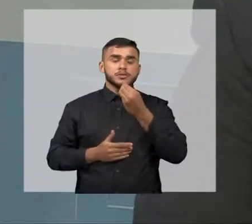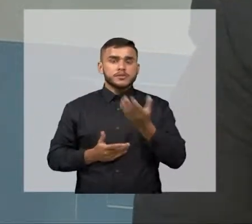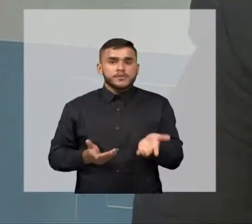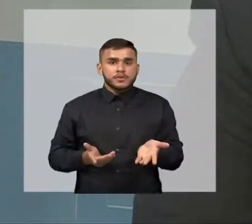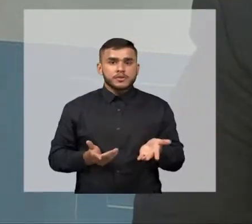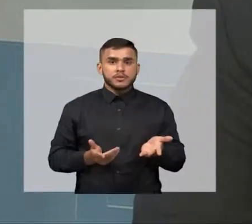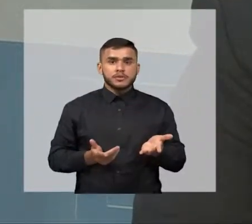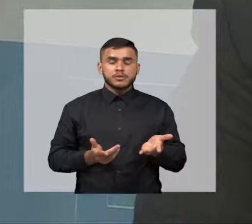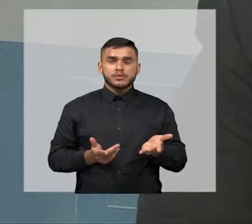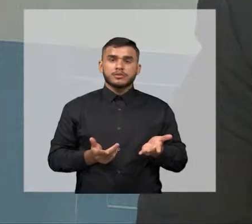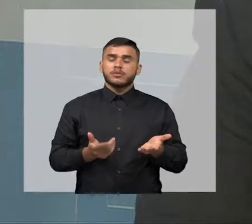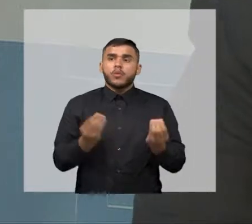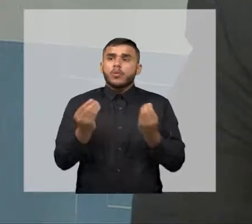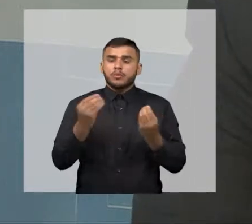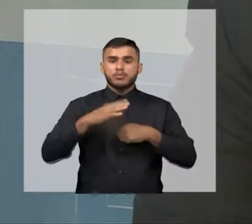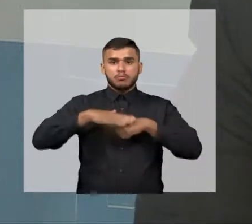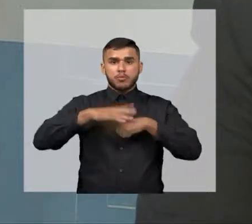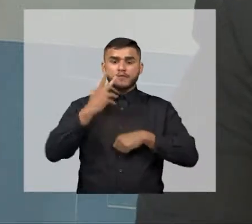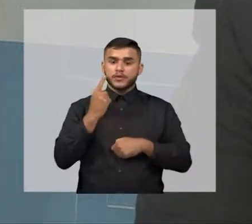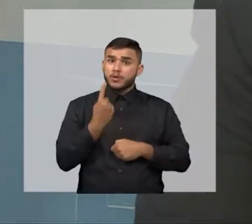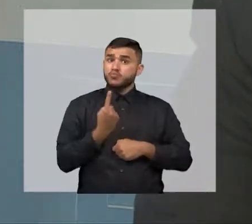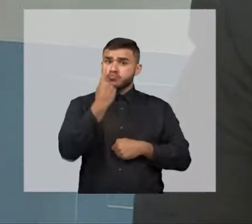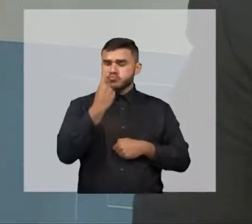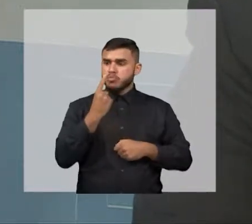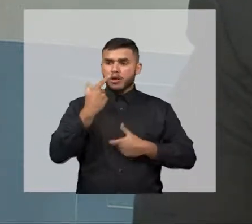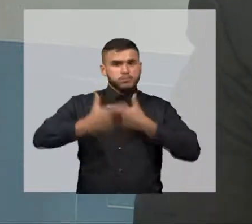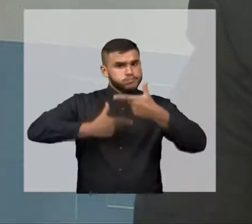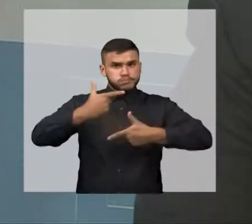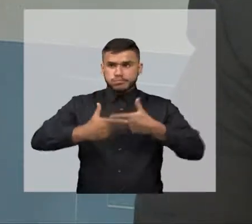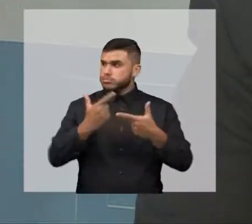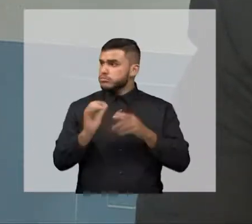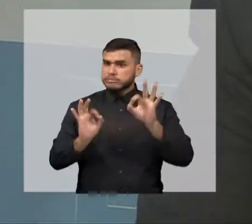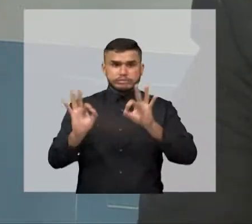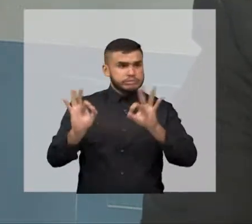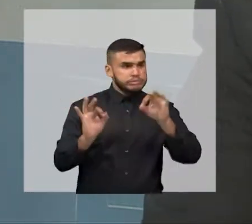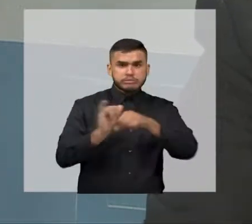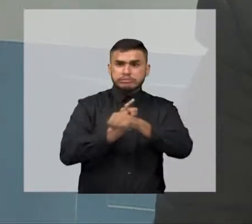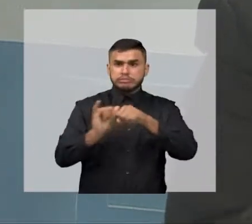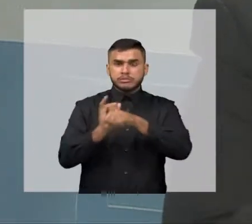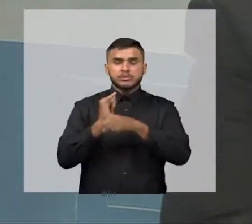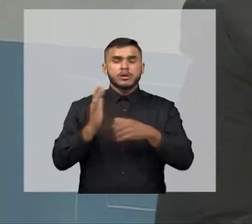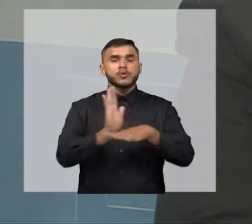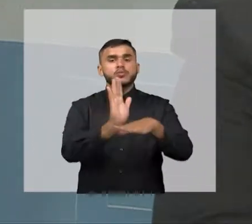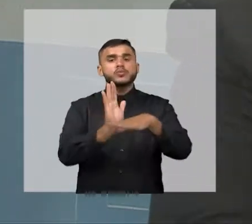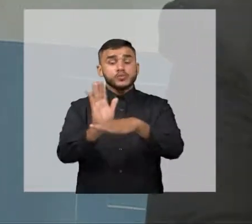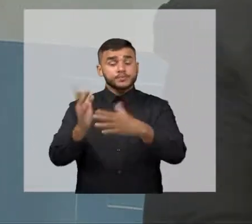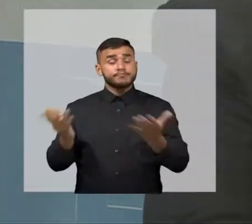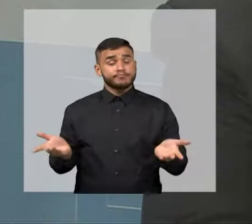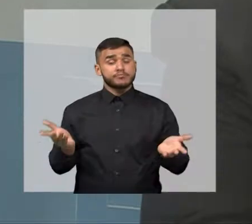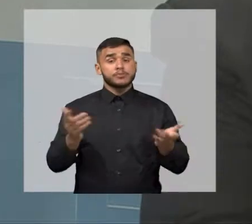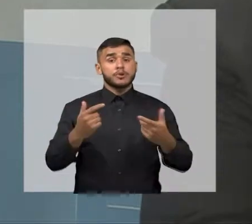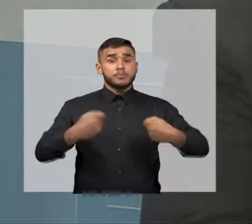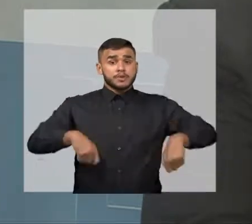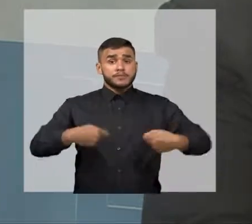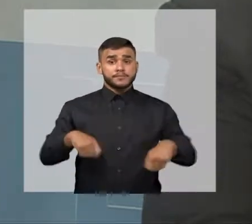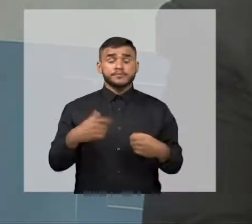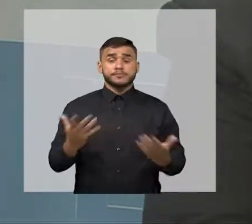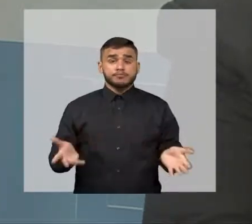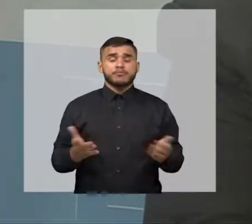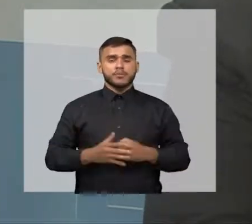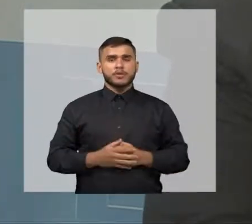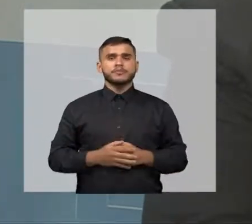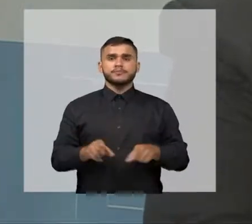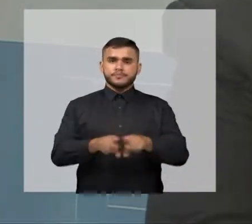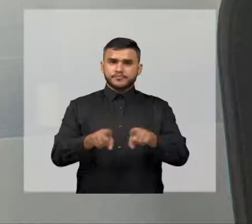reposição do atendimento, coisa que não é feita, Não mas é era feito, para na haver. prática não é feita. Na prática não é feita, mas isso é um fato, até mesmo o fato de pacientes da